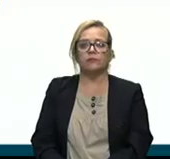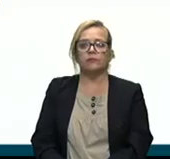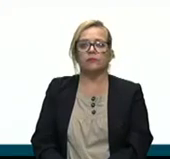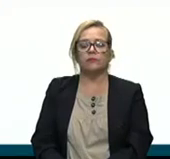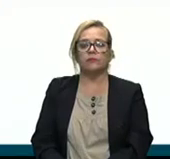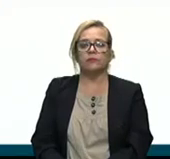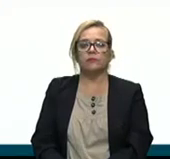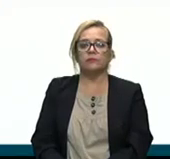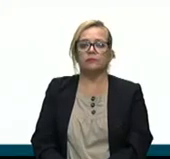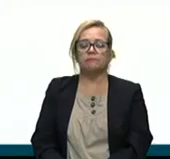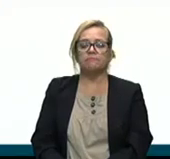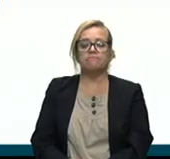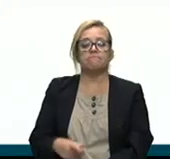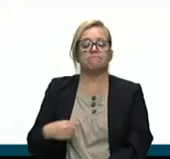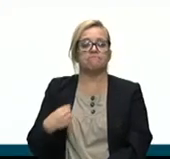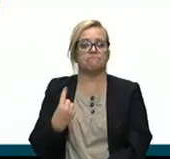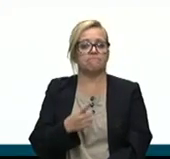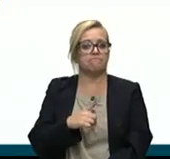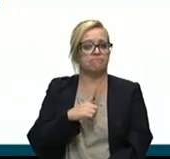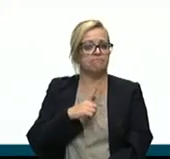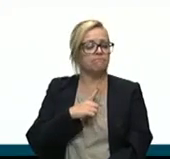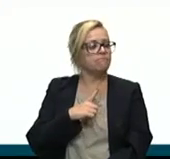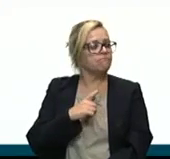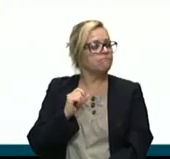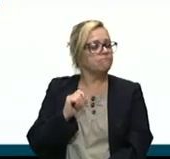Então, nós temos